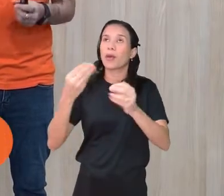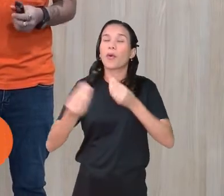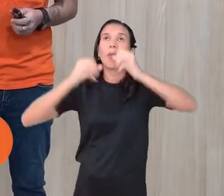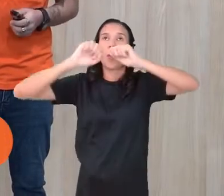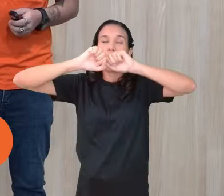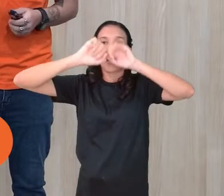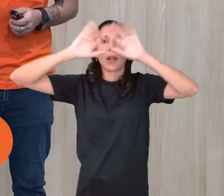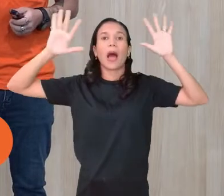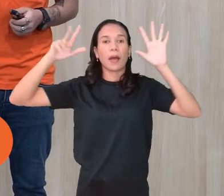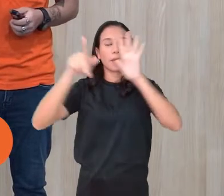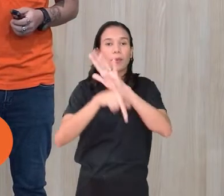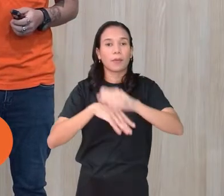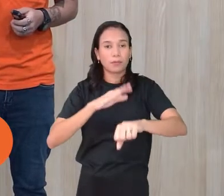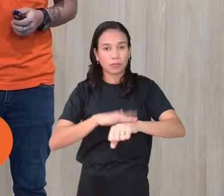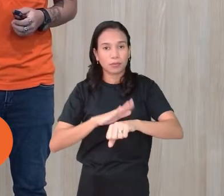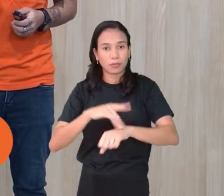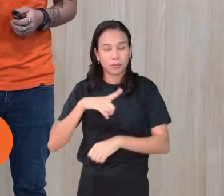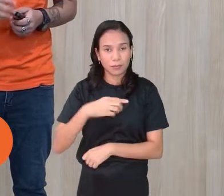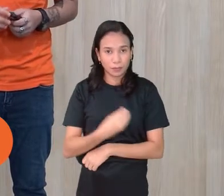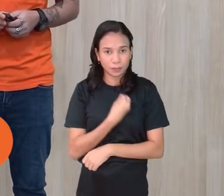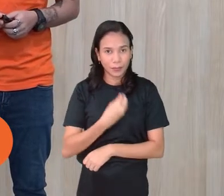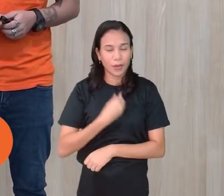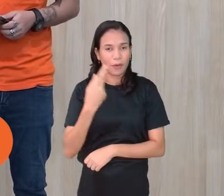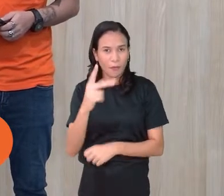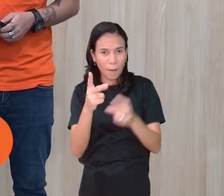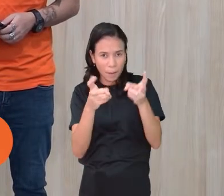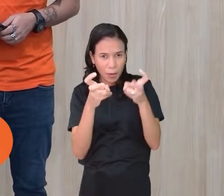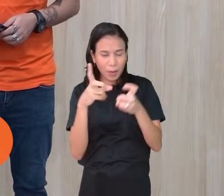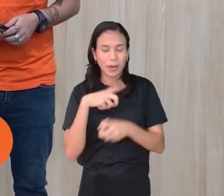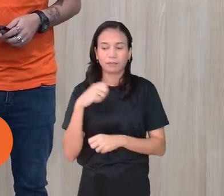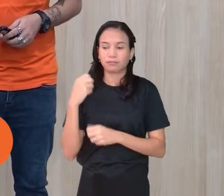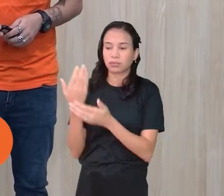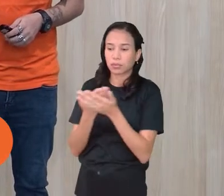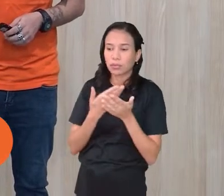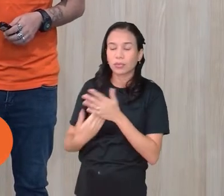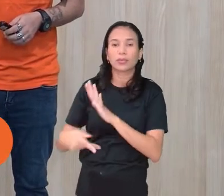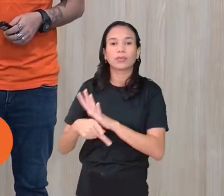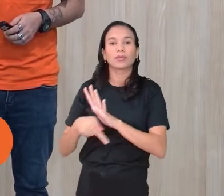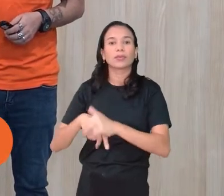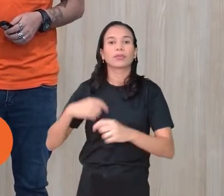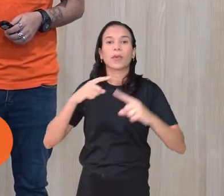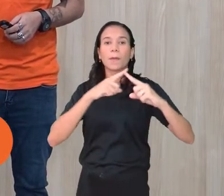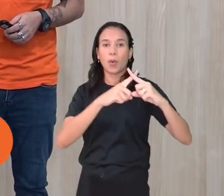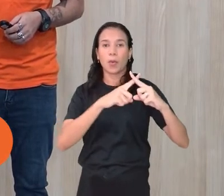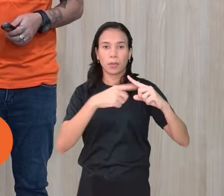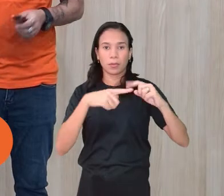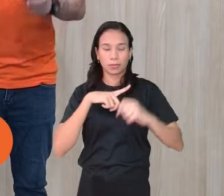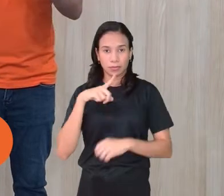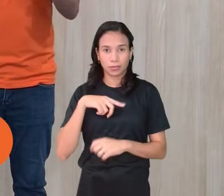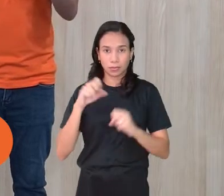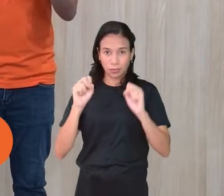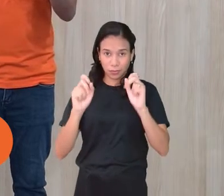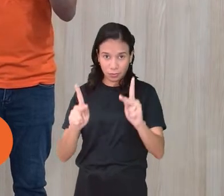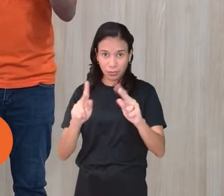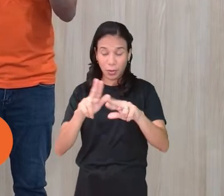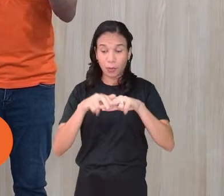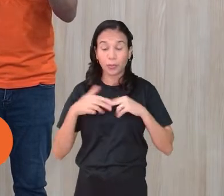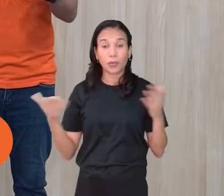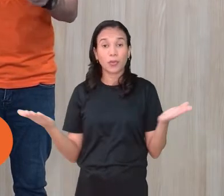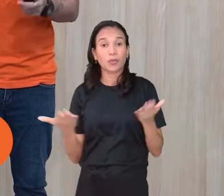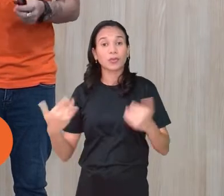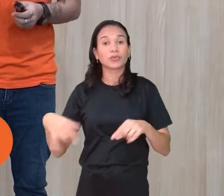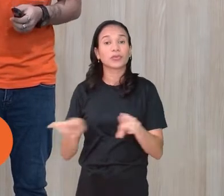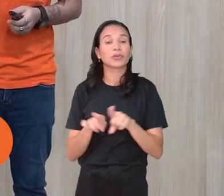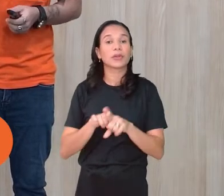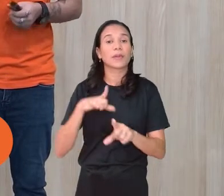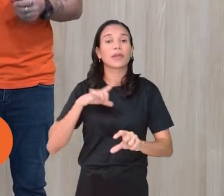esclarecimento de algumas situações que você percebe quando está trabalhando com a operação de multiplicação, tá bom? E a gente vai também trazer um